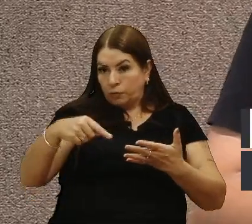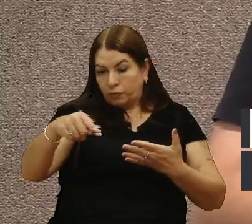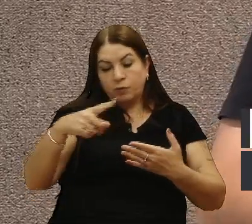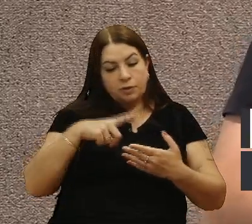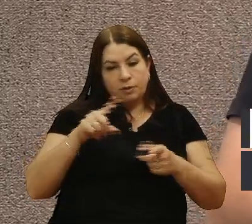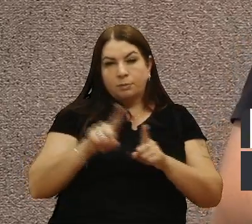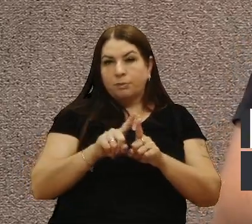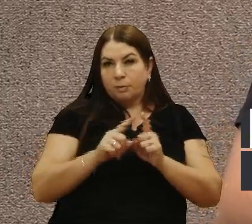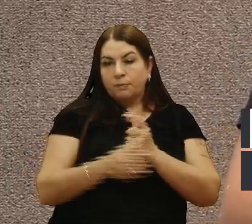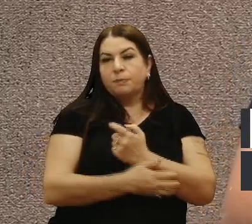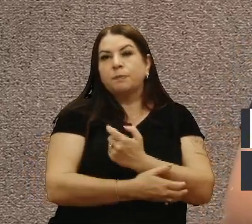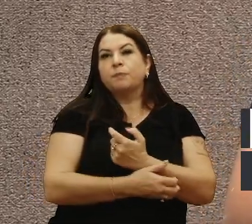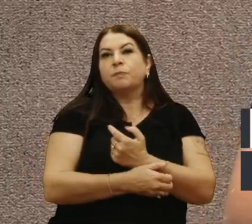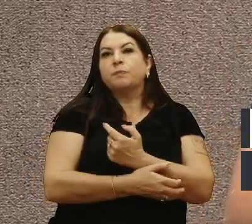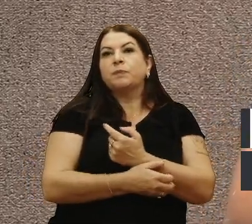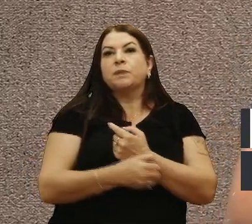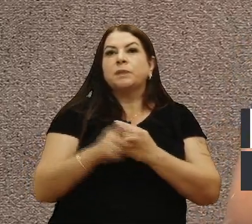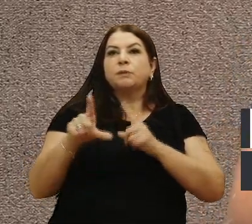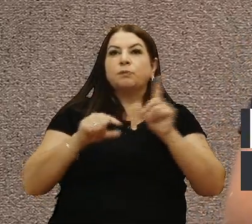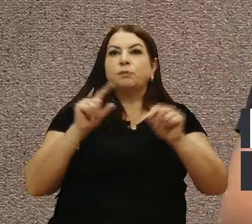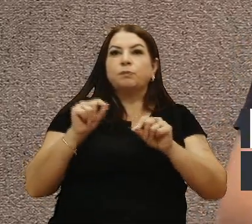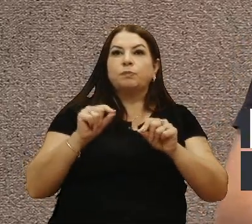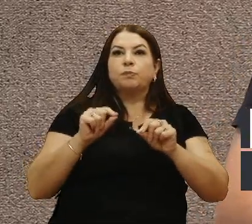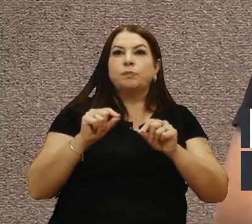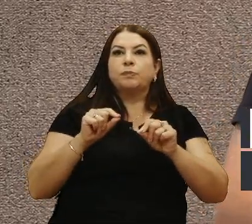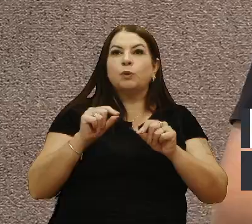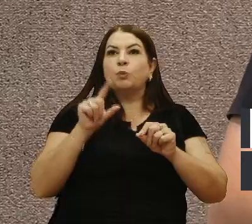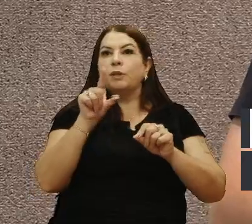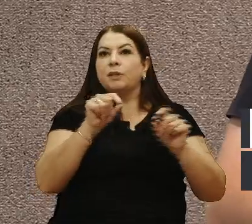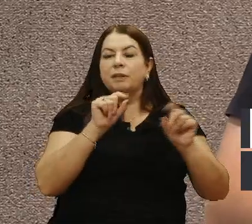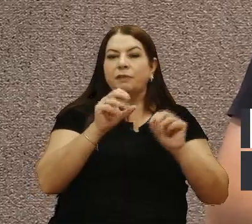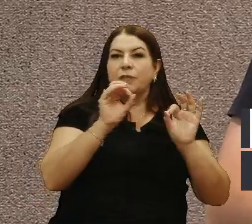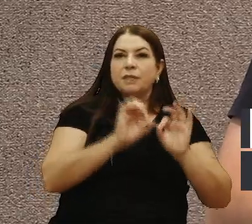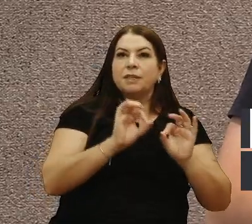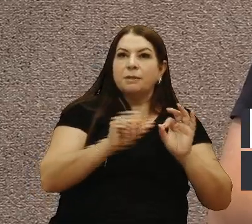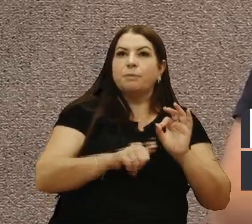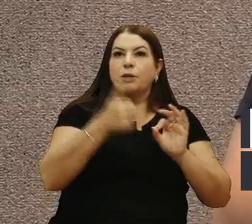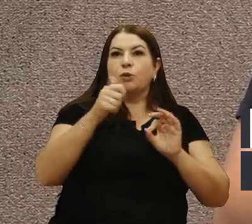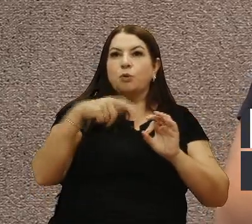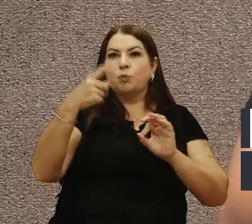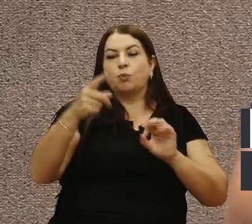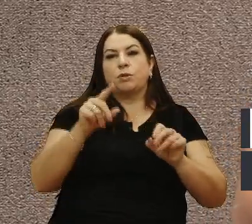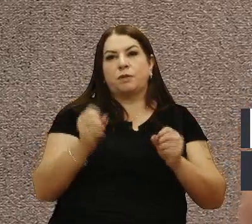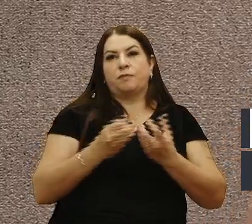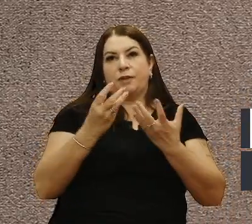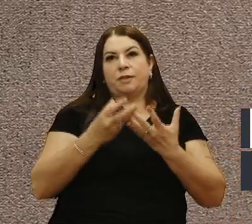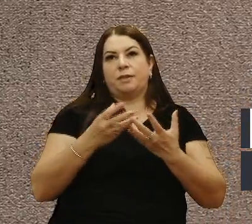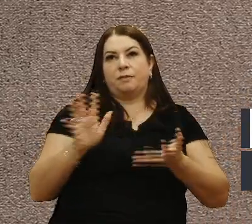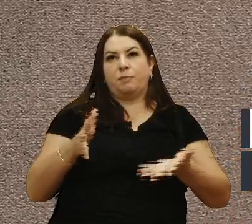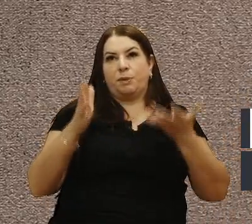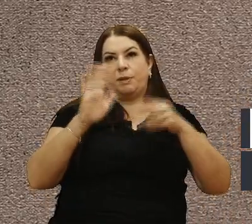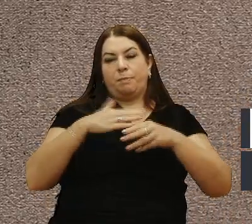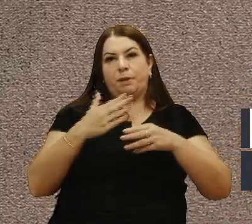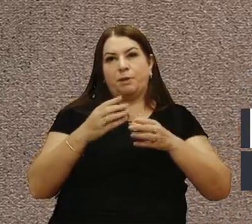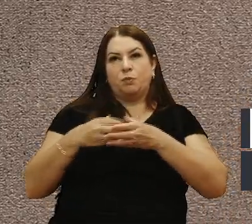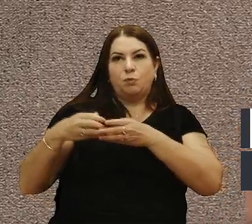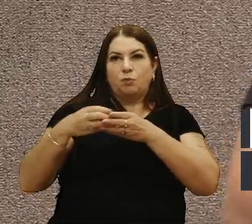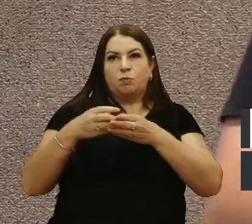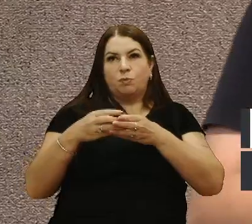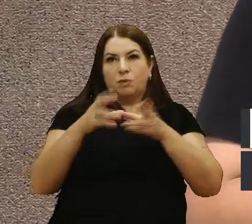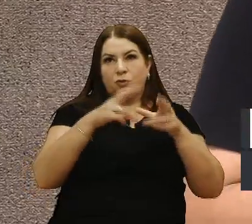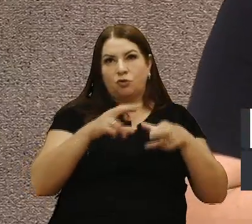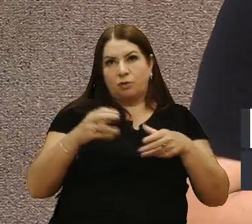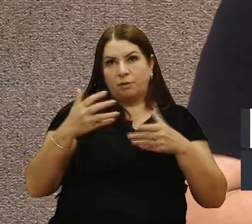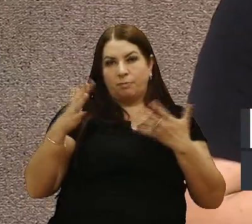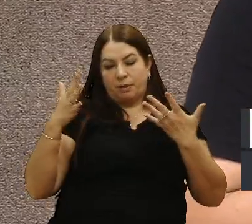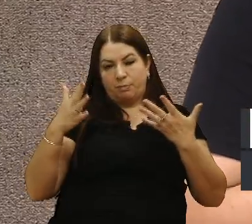ter também. Agora, a gente tem que escolher a metade do copo que está cheia e melhorar isso nas próximas edições e fomentar cada vez mais o nosso turismo na nossa região.